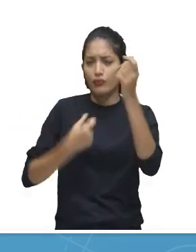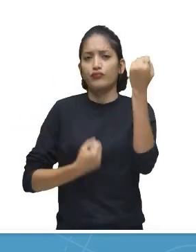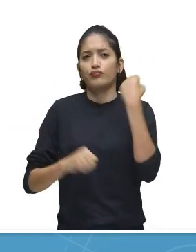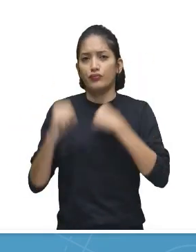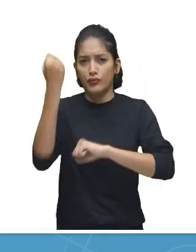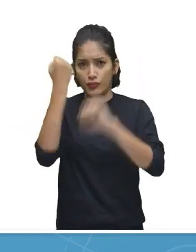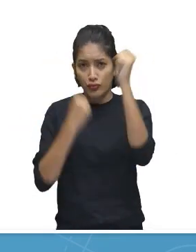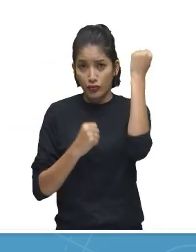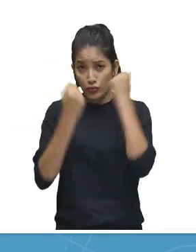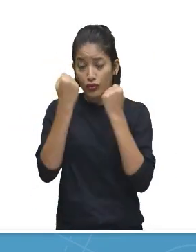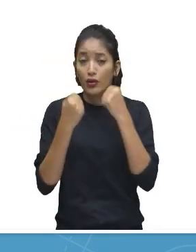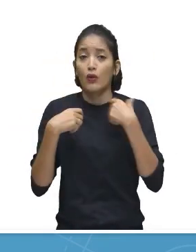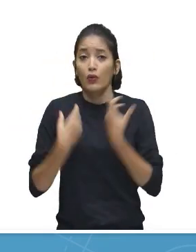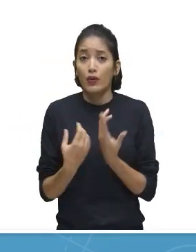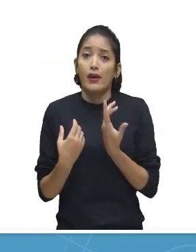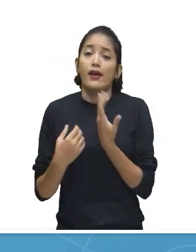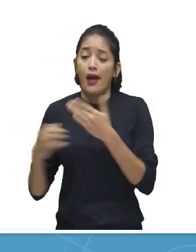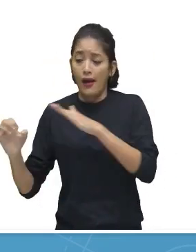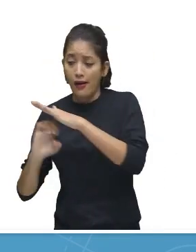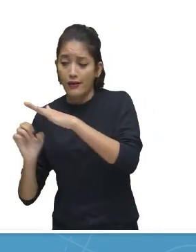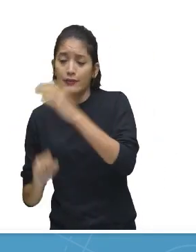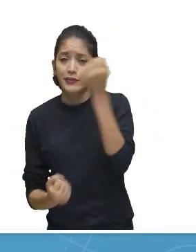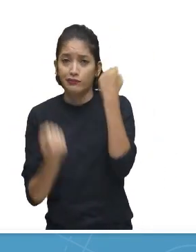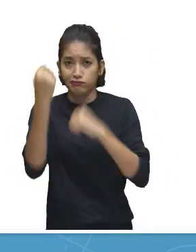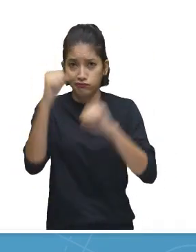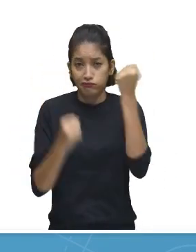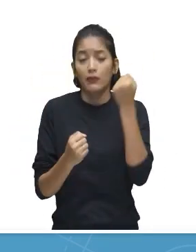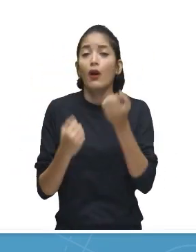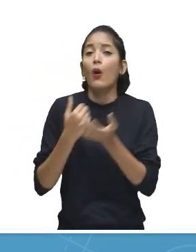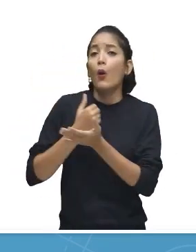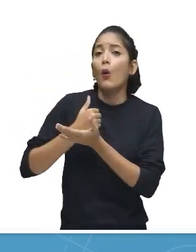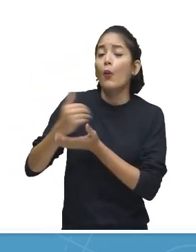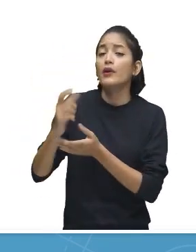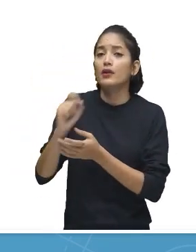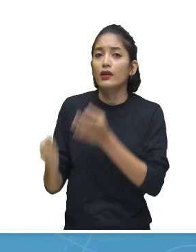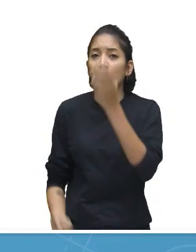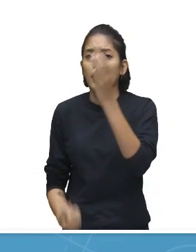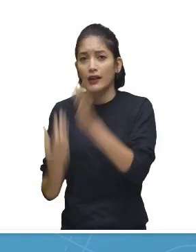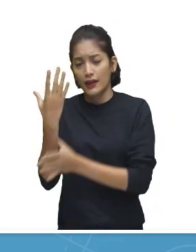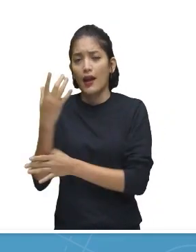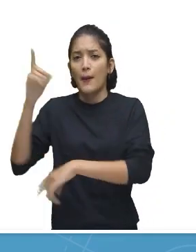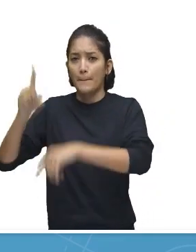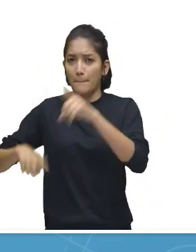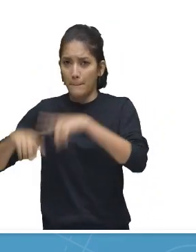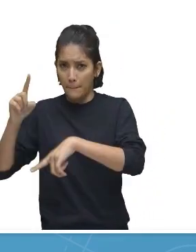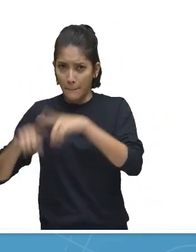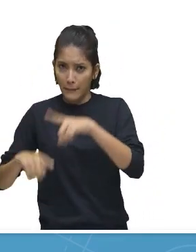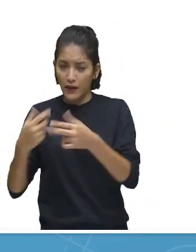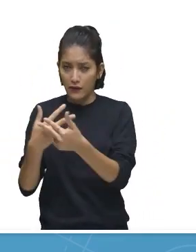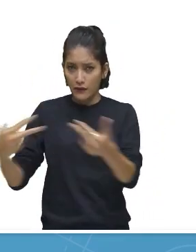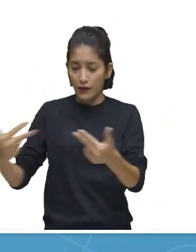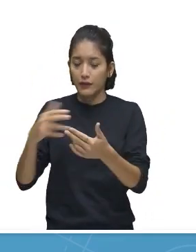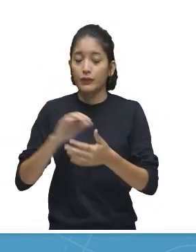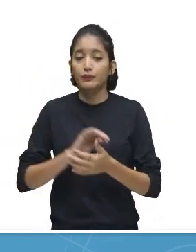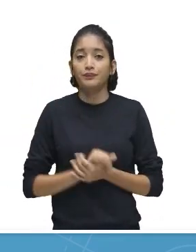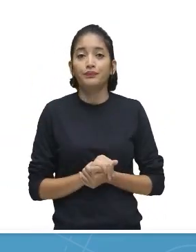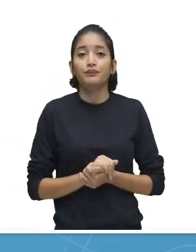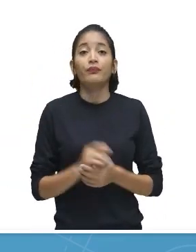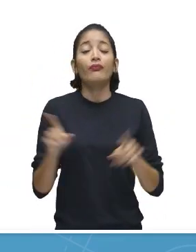Industrial, onde as indústrias começaram a fabricar objetos em séries. E também